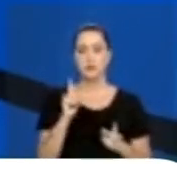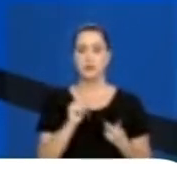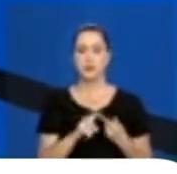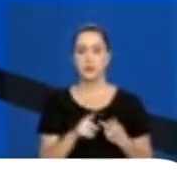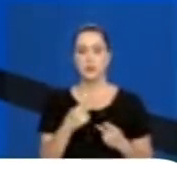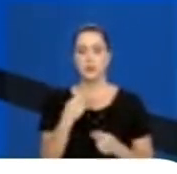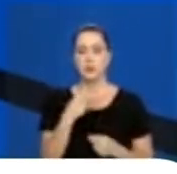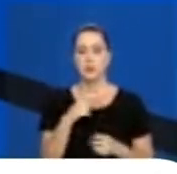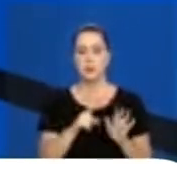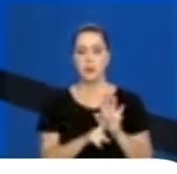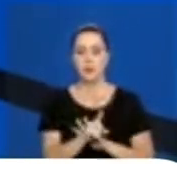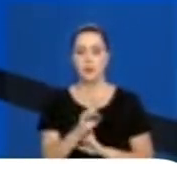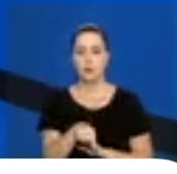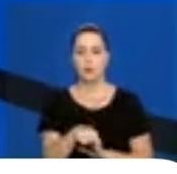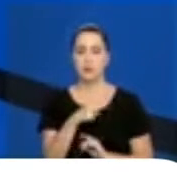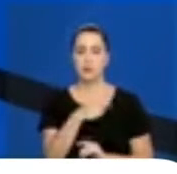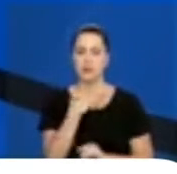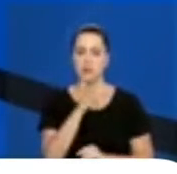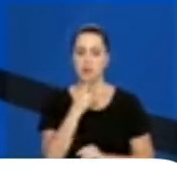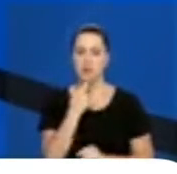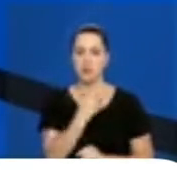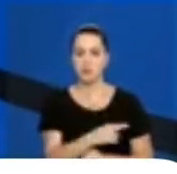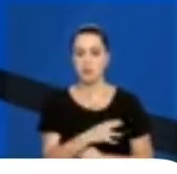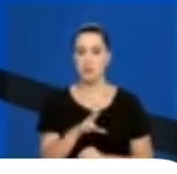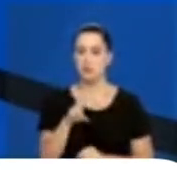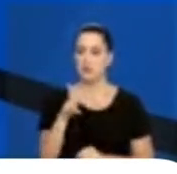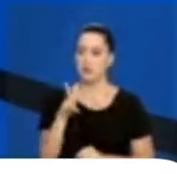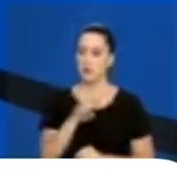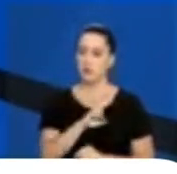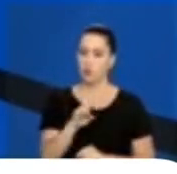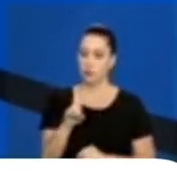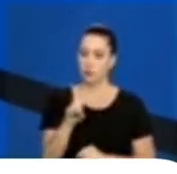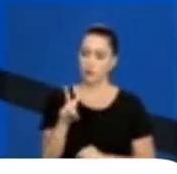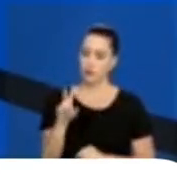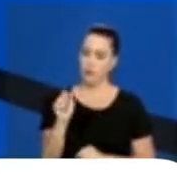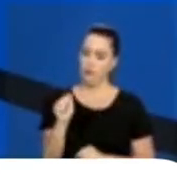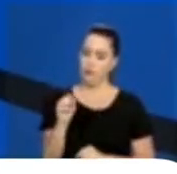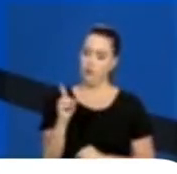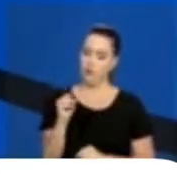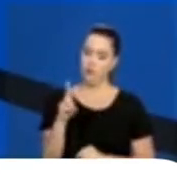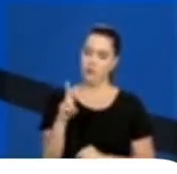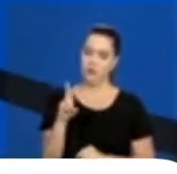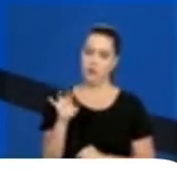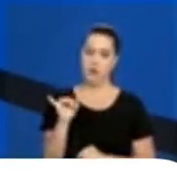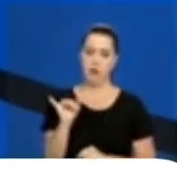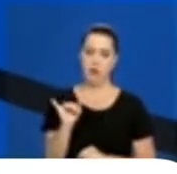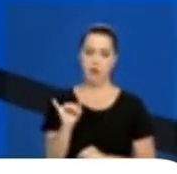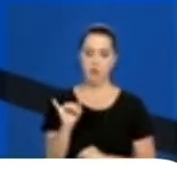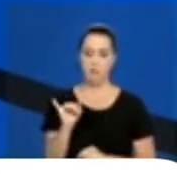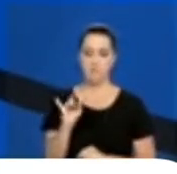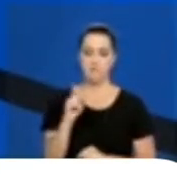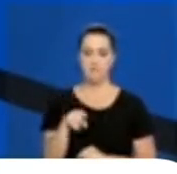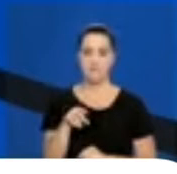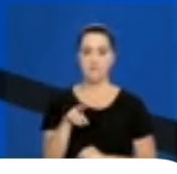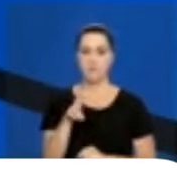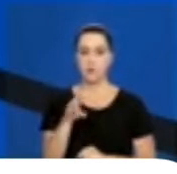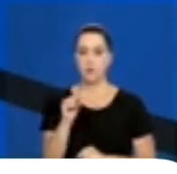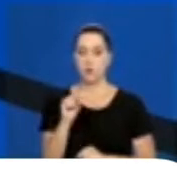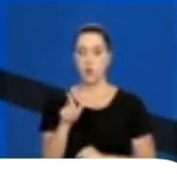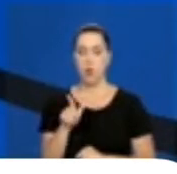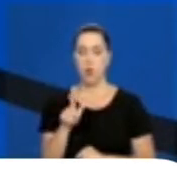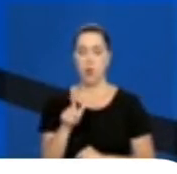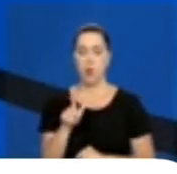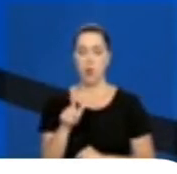que essa foi respondida. Vanderlei, sobrinho do UOL. Quantos testes de Covid-19 o Brasil fez e